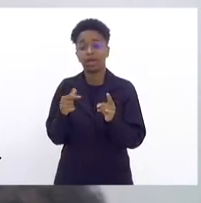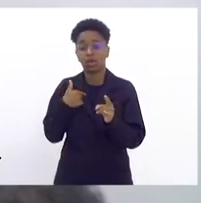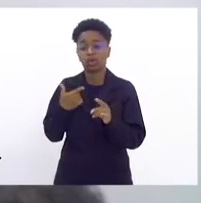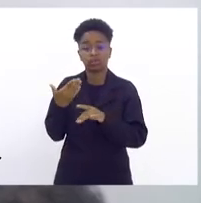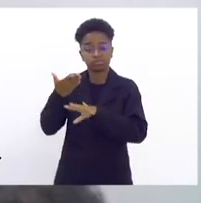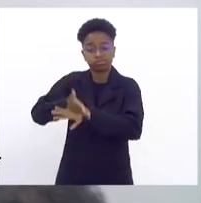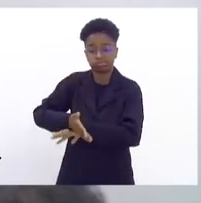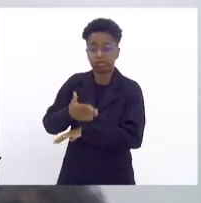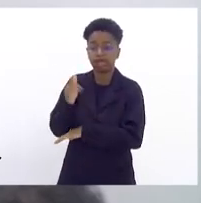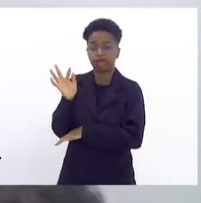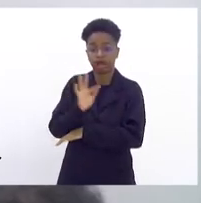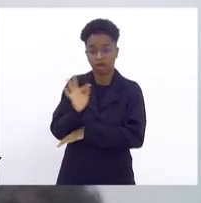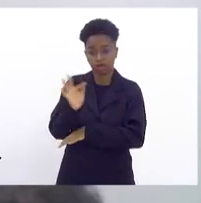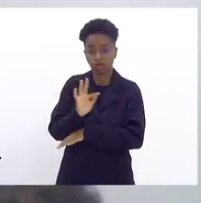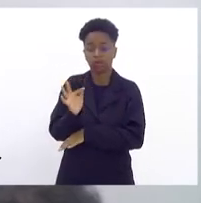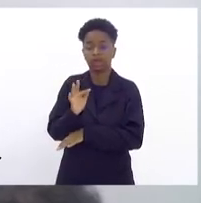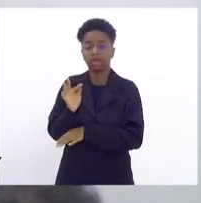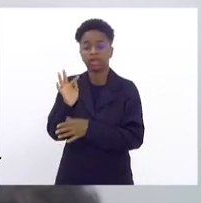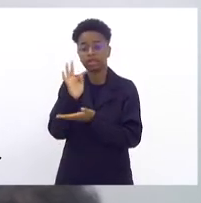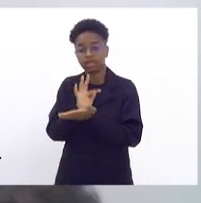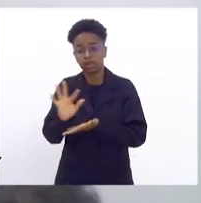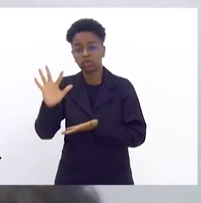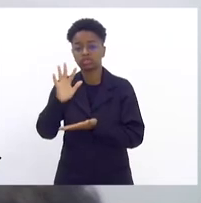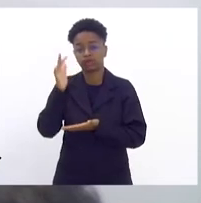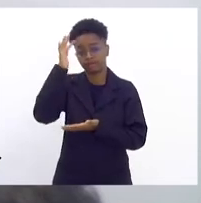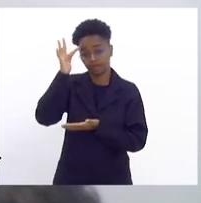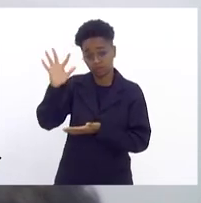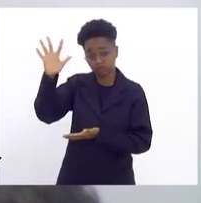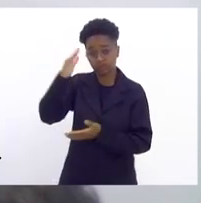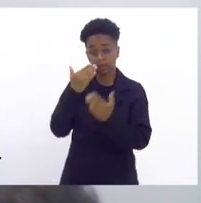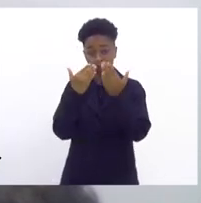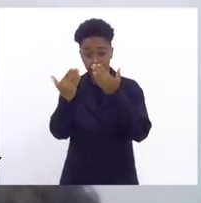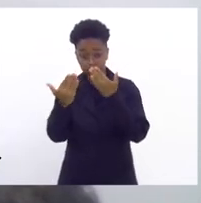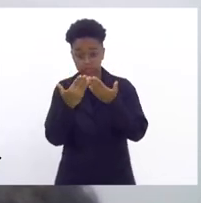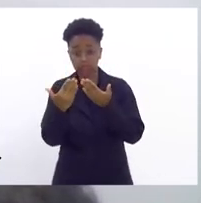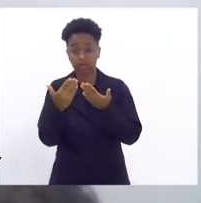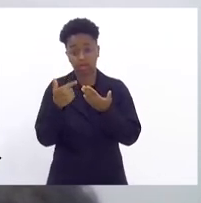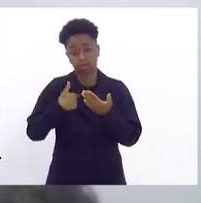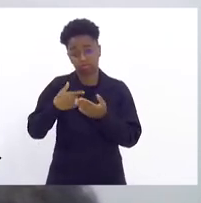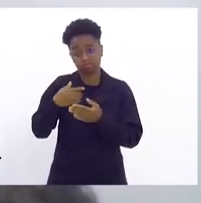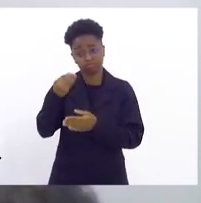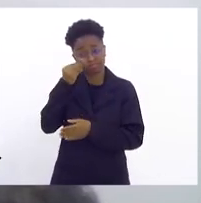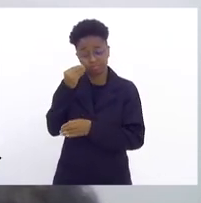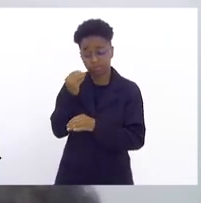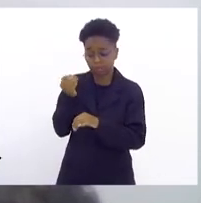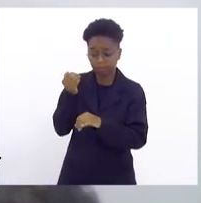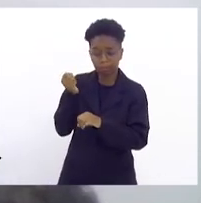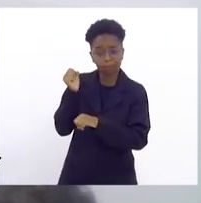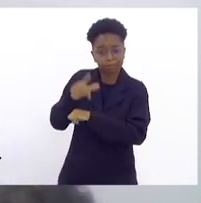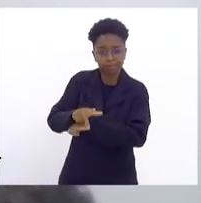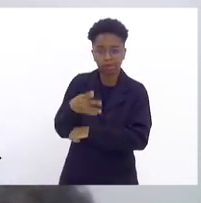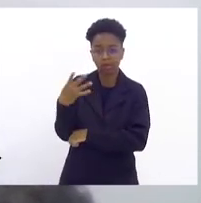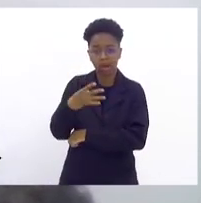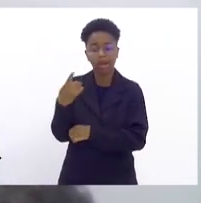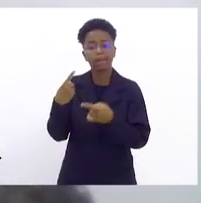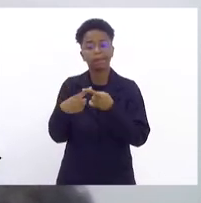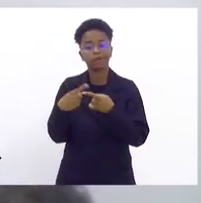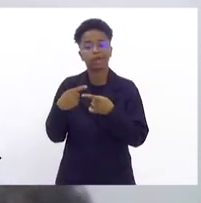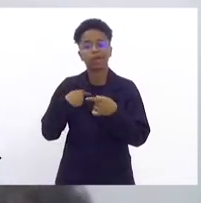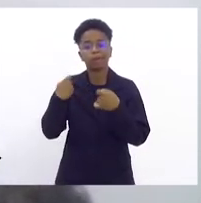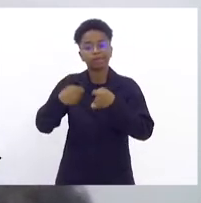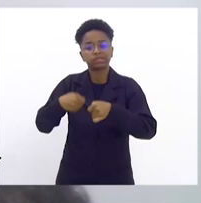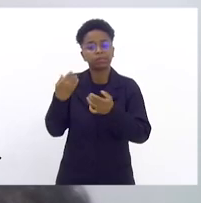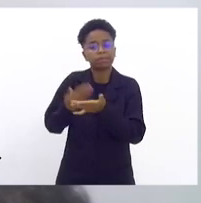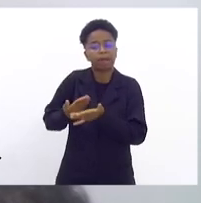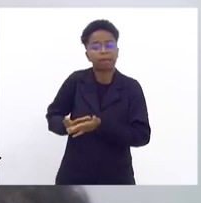né teologia filosofia psicologia se bobear vou fazer a quarta é porque eu tenho que queimar essa energia que eu tenho aqui dentro